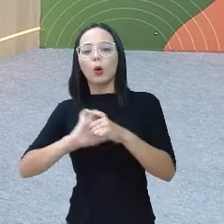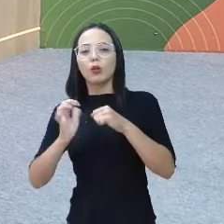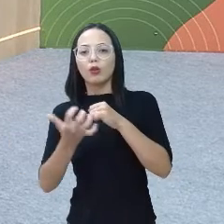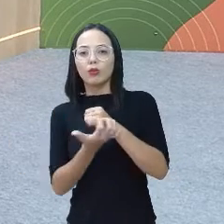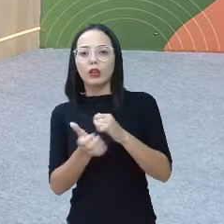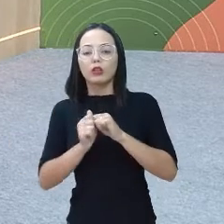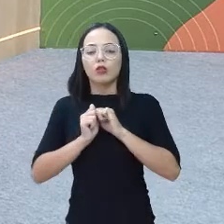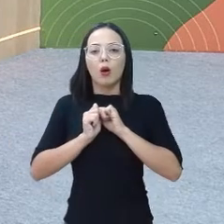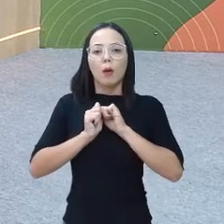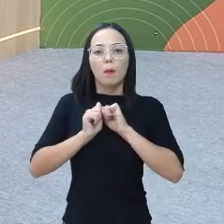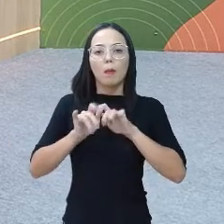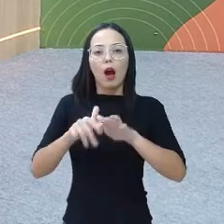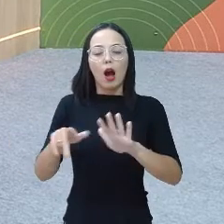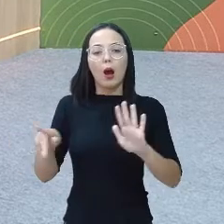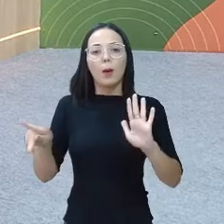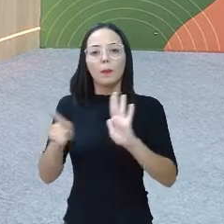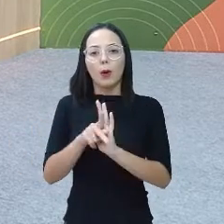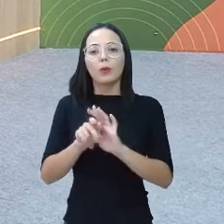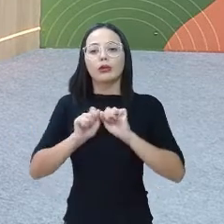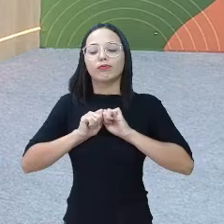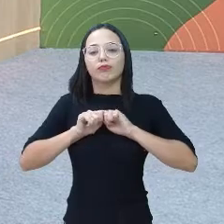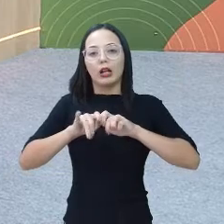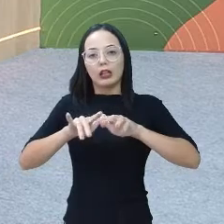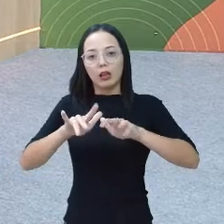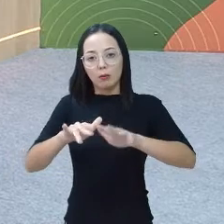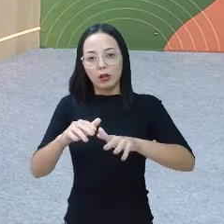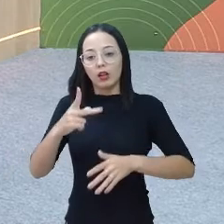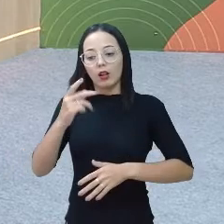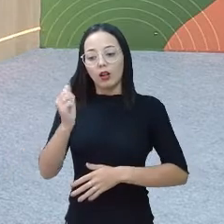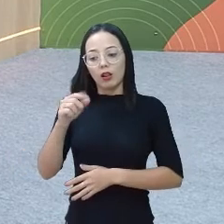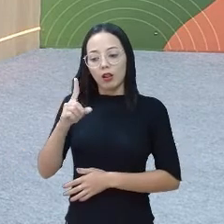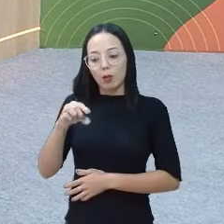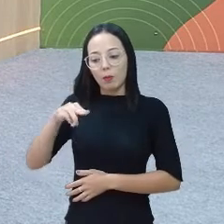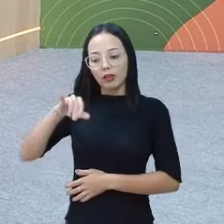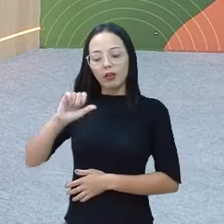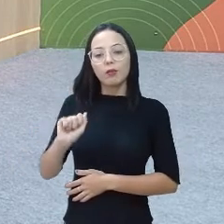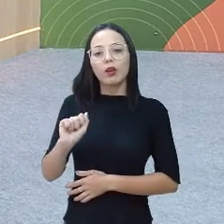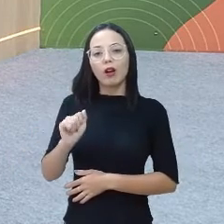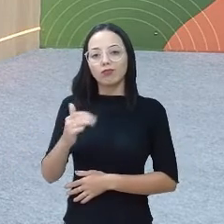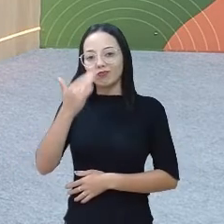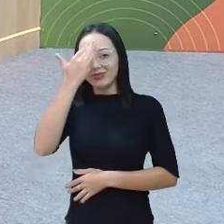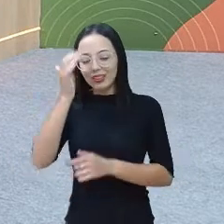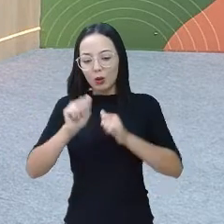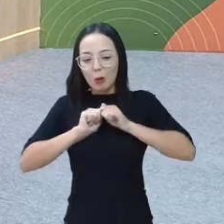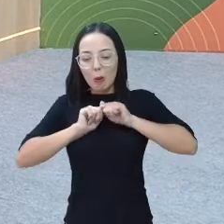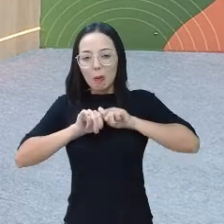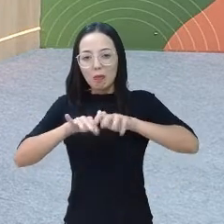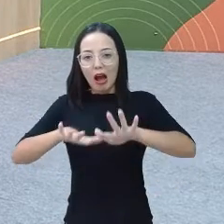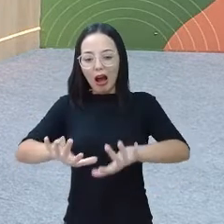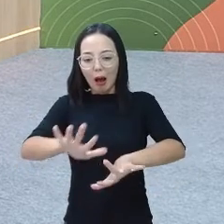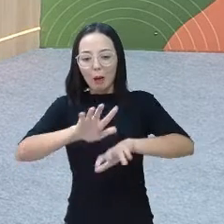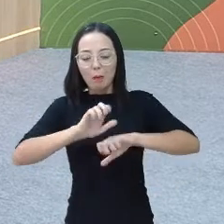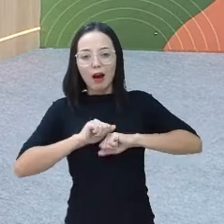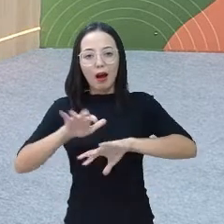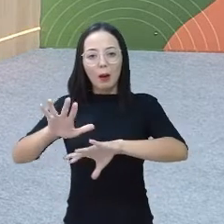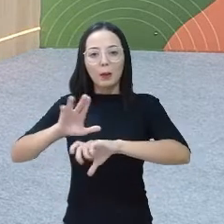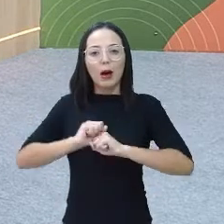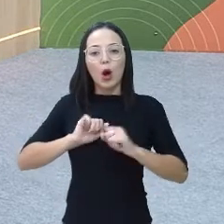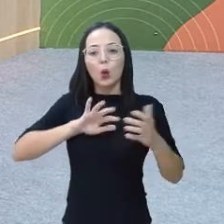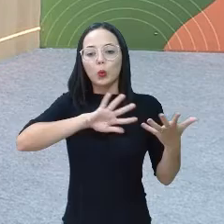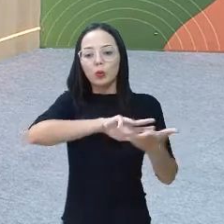Covid-19 como uma situação de pandemia, o surto, né, a contaminação mundial,